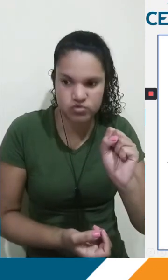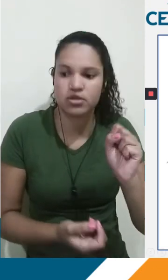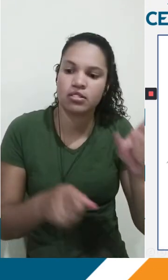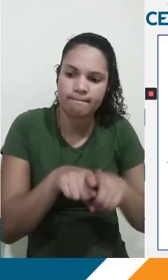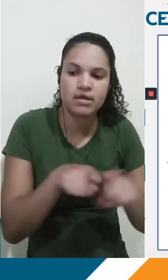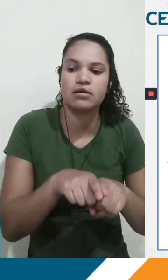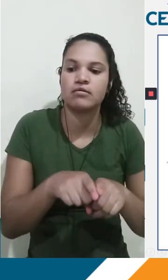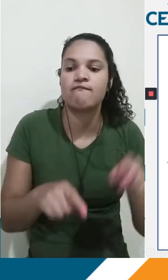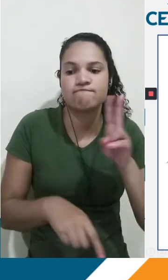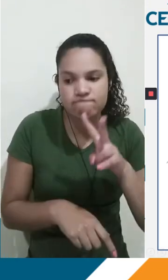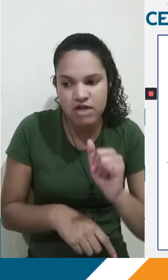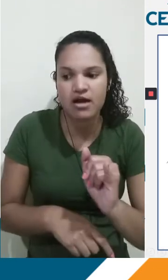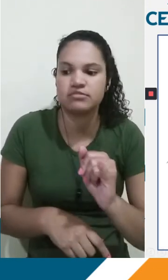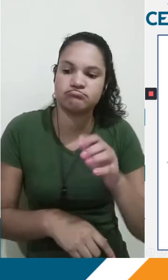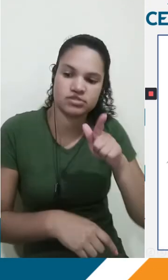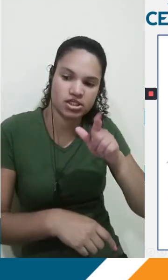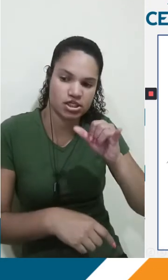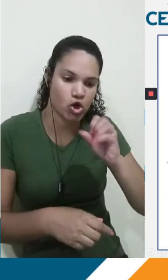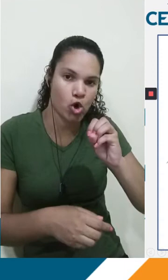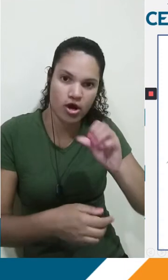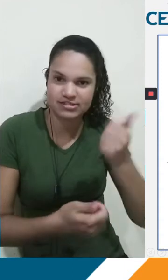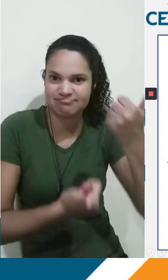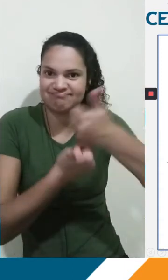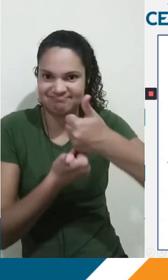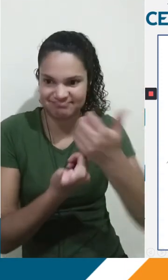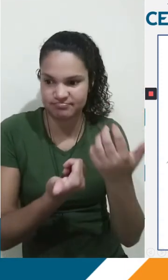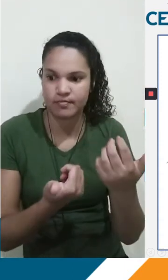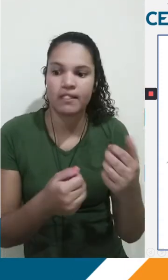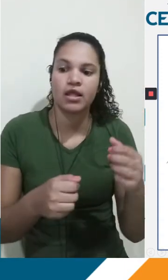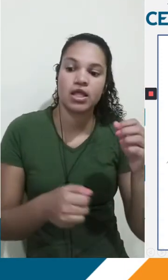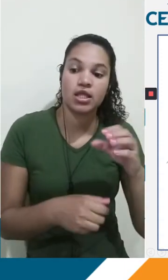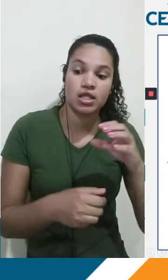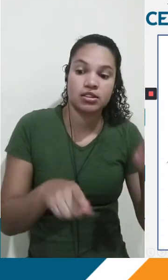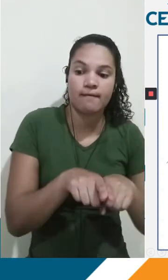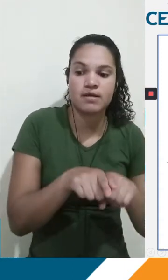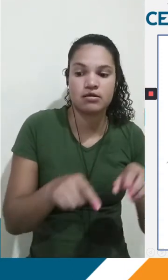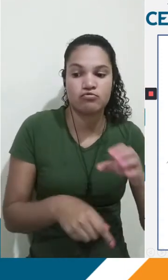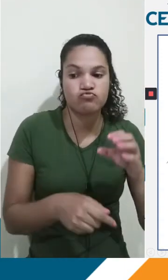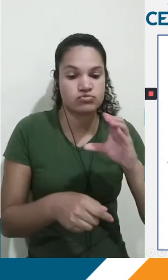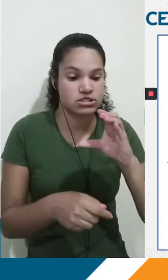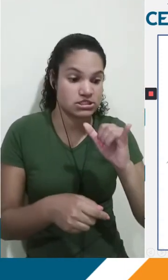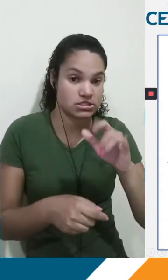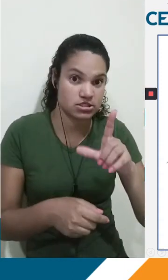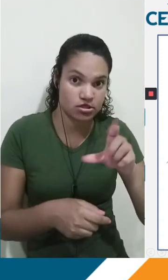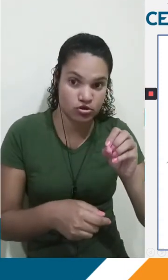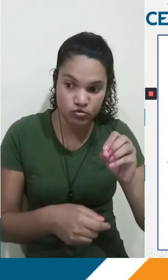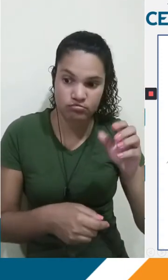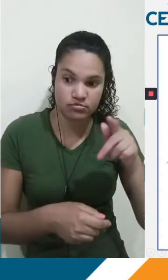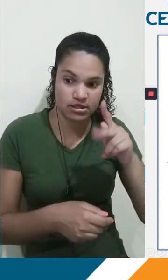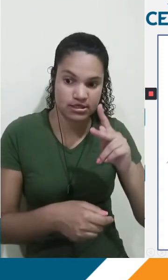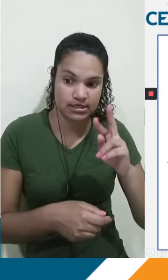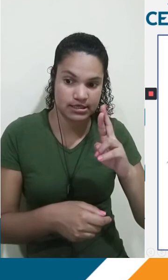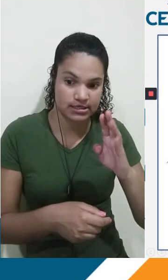glicólise e o ciclo de Krebs a partir de intermediários. Os ácidos graxos podem ser convertidos em acetilcoenzima A, que vão